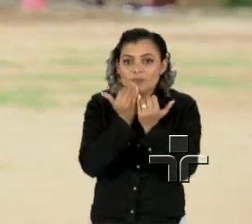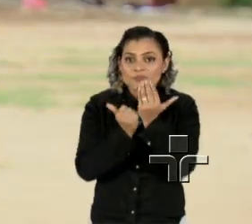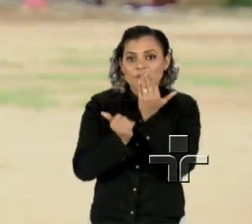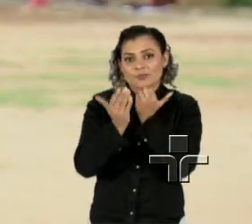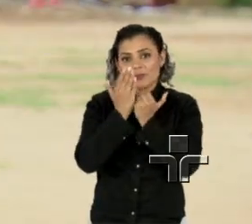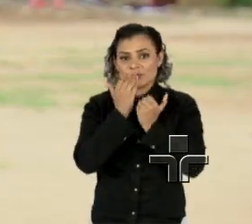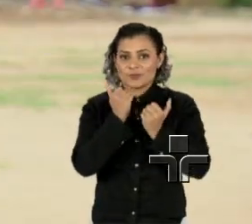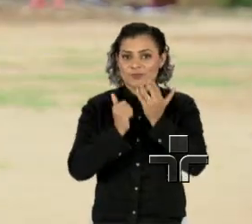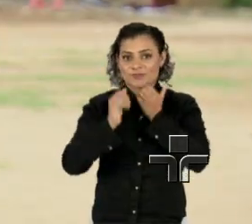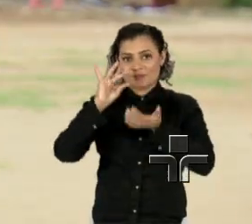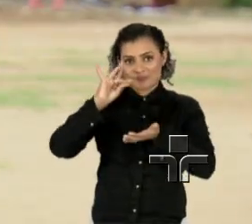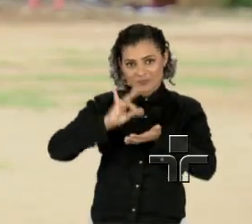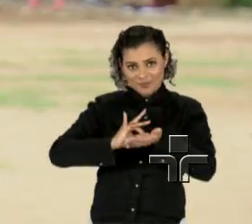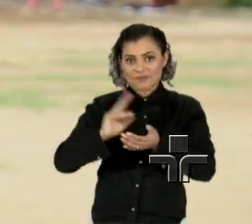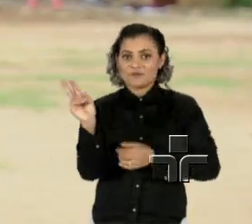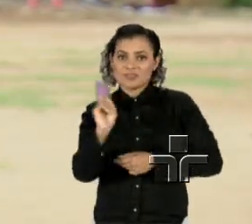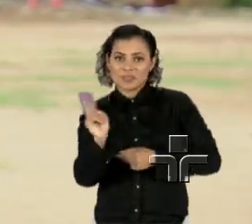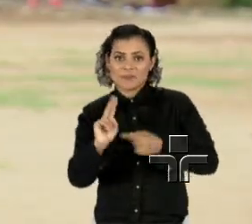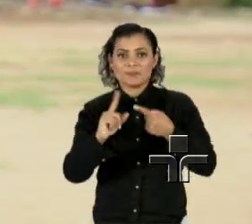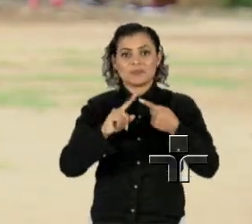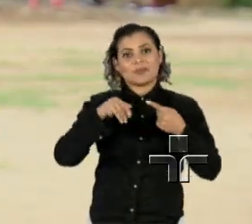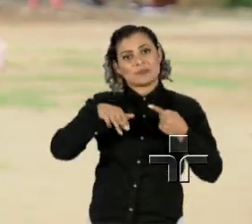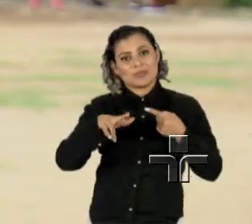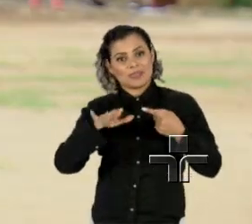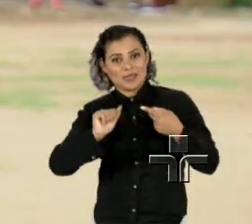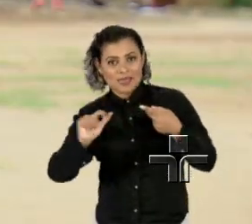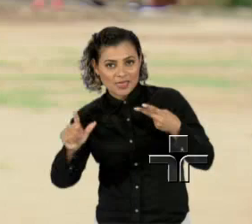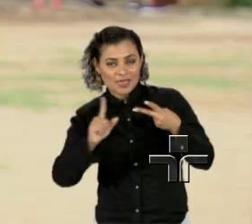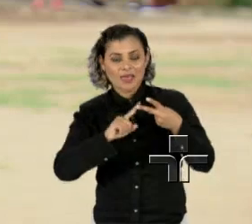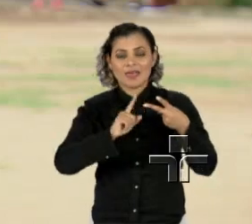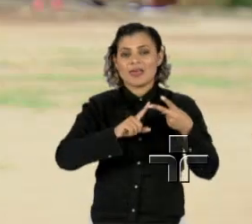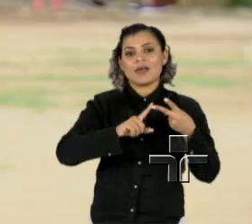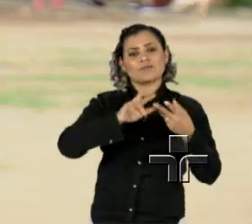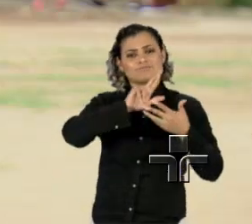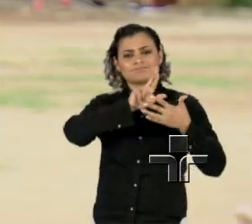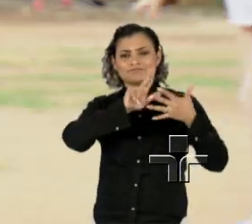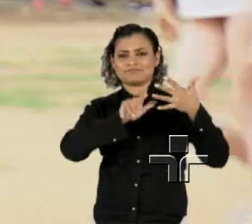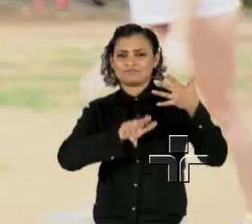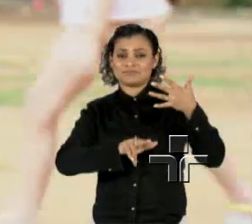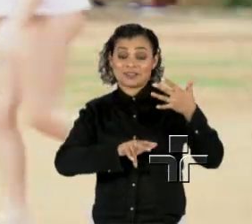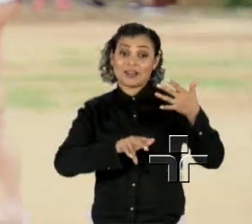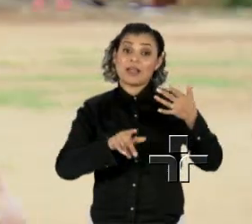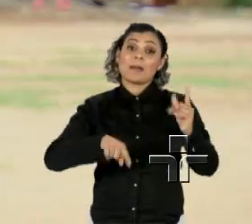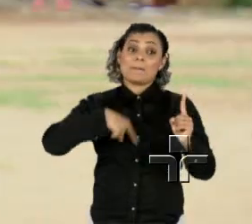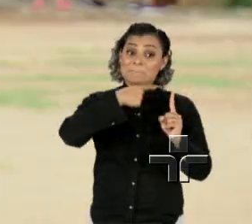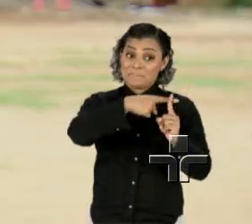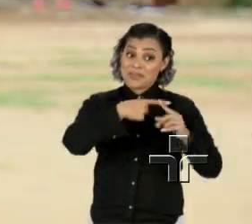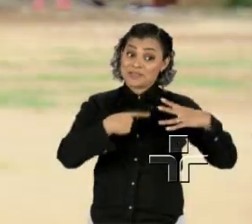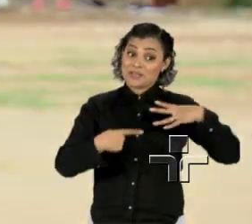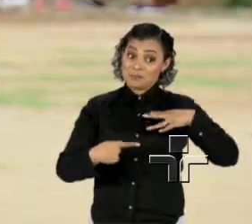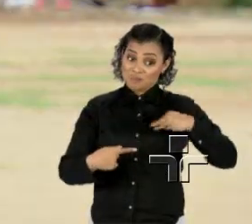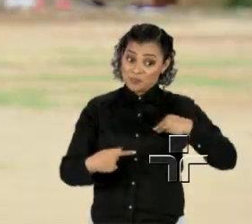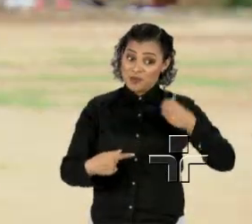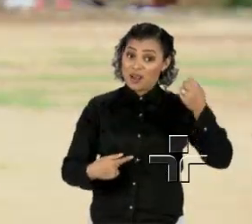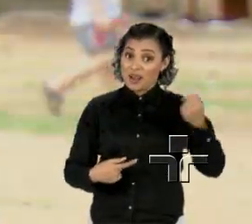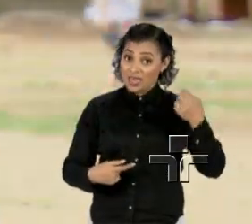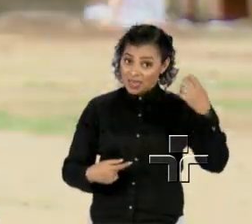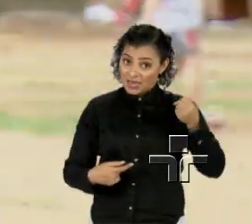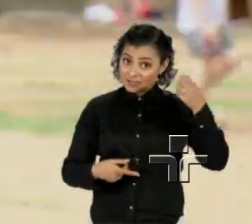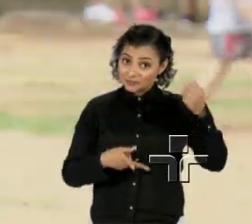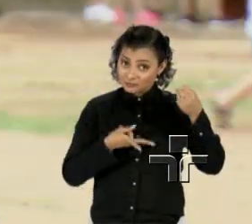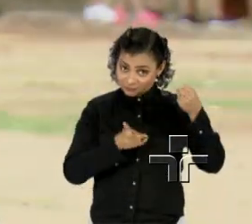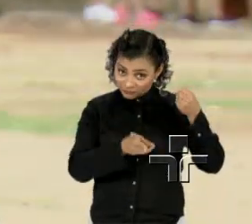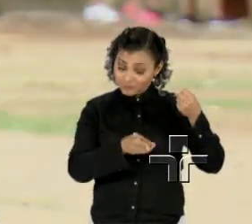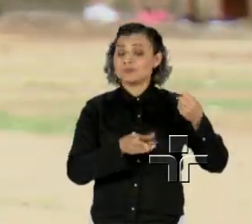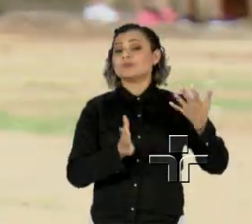uma fonte de proteínas, vitaminas, minerais em comidas além do leite. Mas enquanto isso, eu continuei simultaneamente com o leite. Então